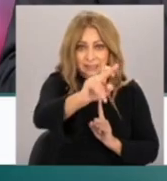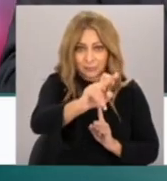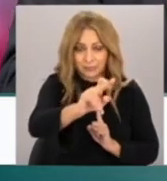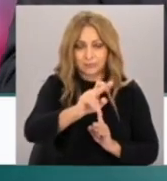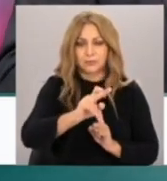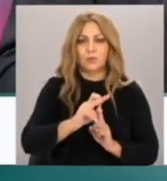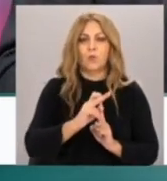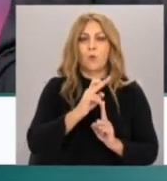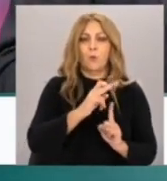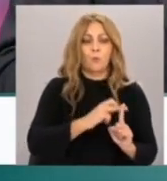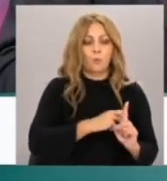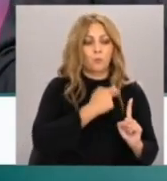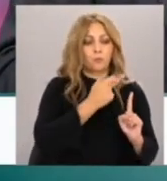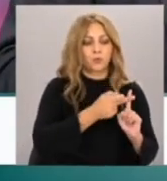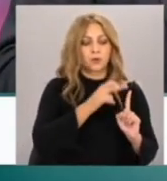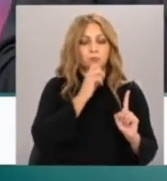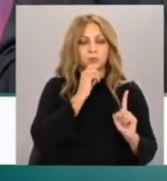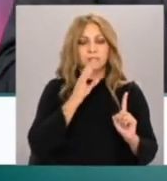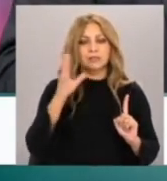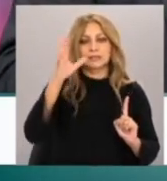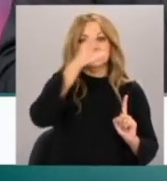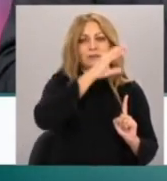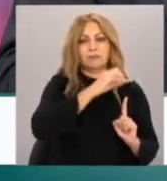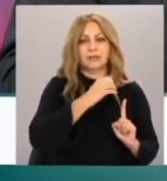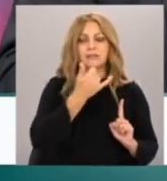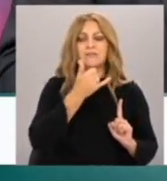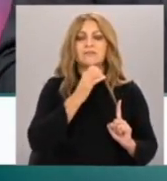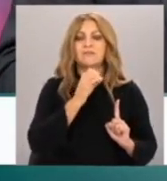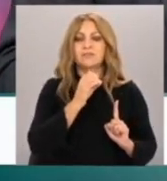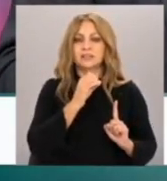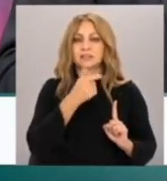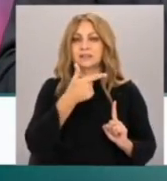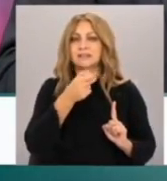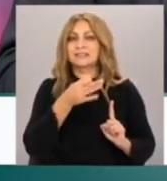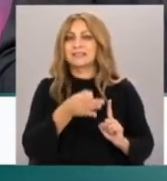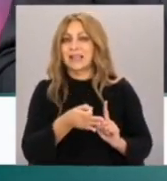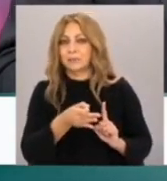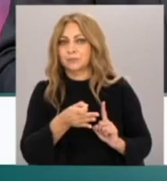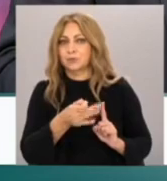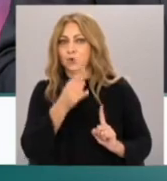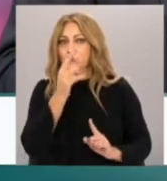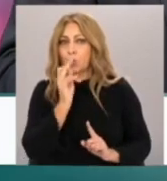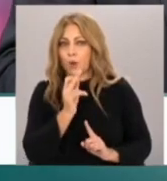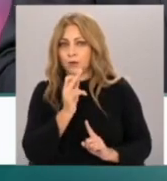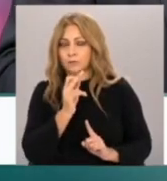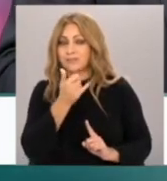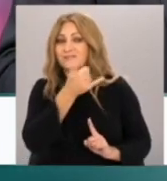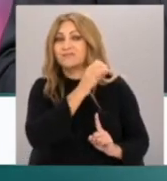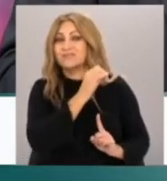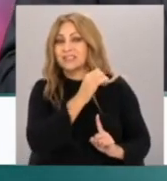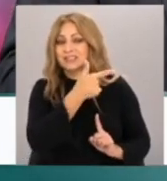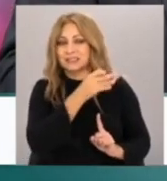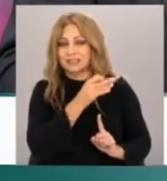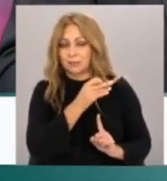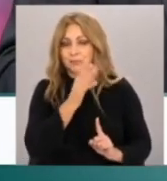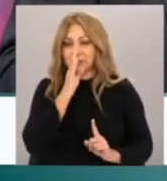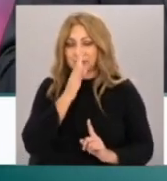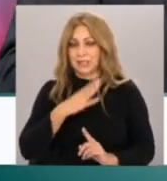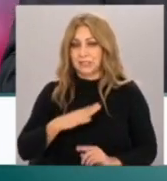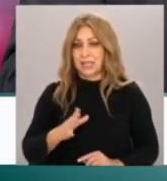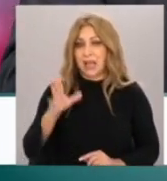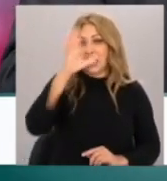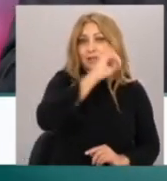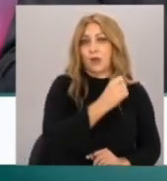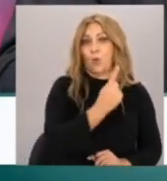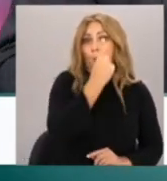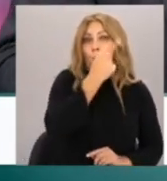conta ano o equivale a salvar vintapps por ano vinte avos por ano se eu quiser salvar matar por ano e eu não